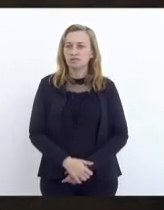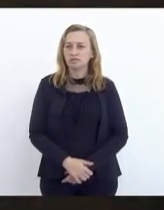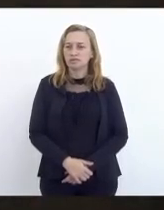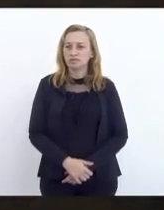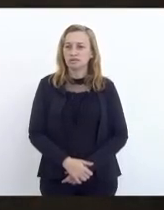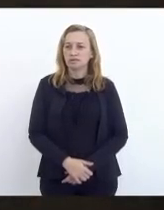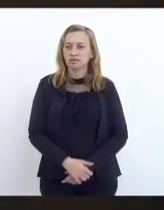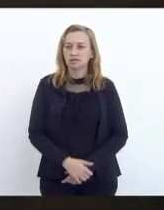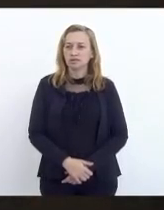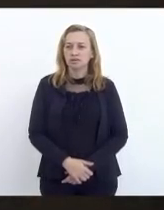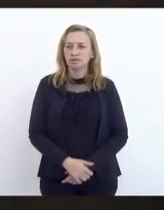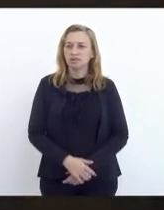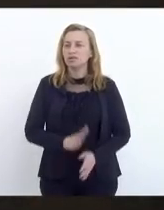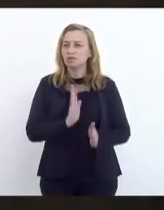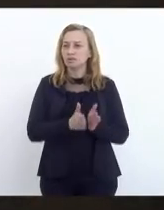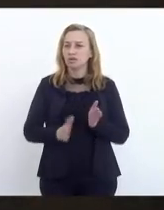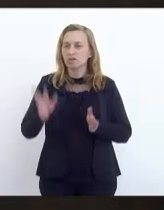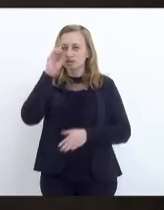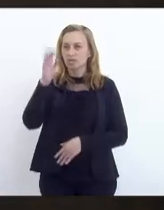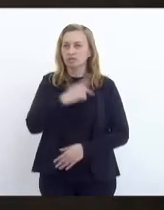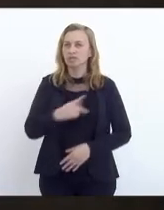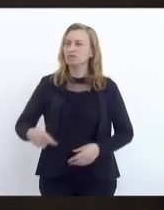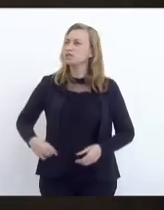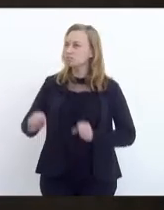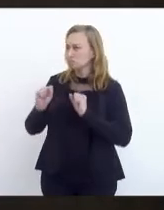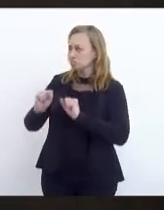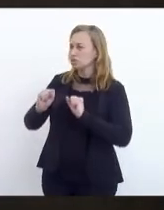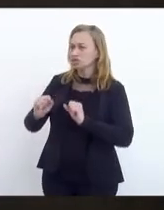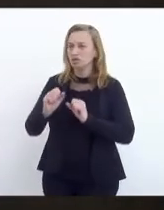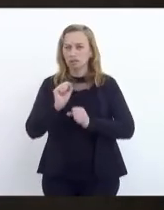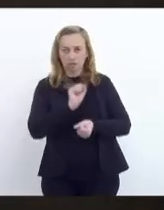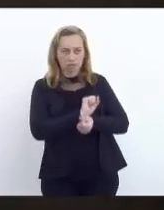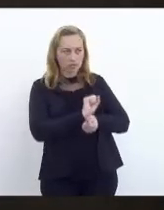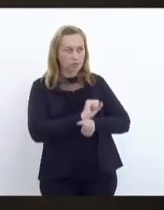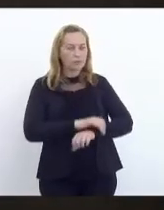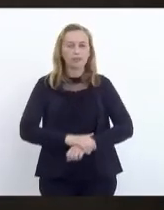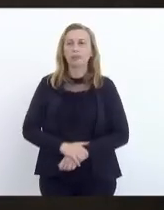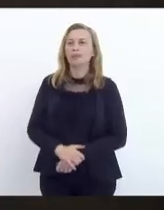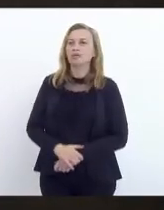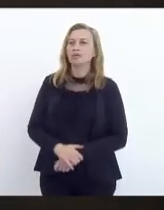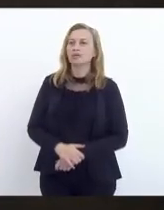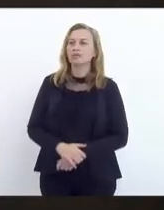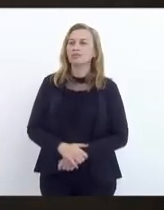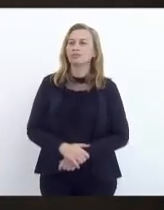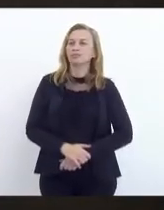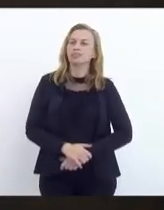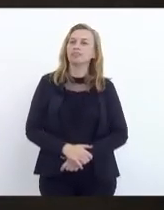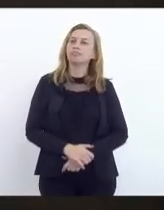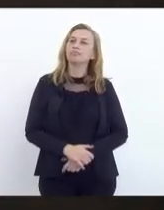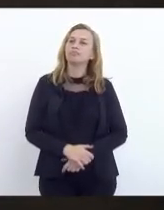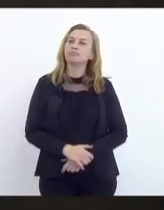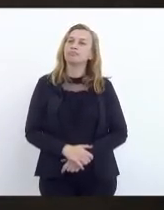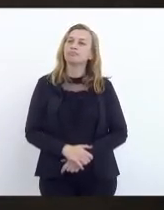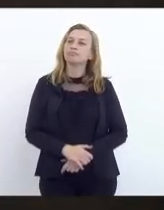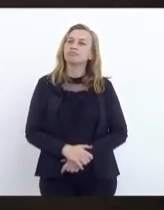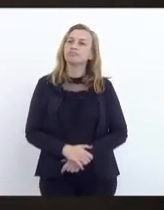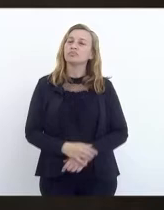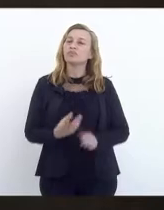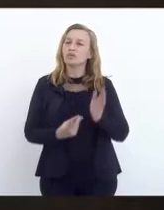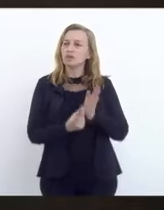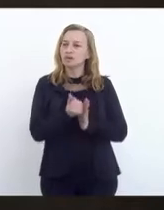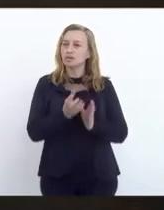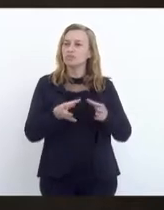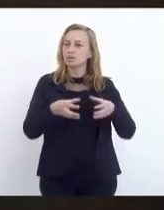Pela comissão. Presidente, questão de ordem, assim que for possível. Já, já. Comissão de Orçamento.